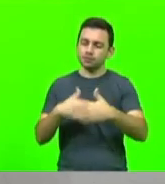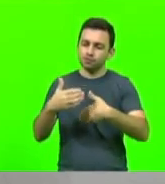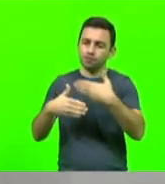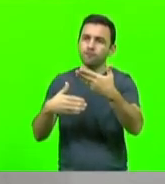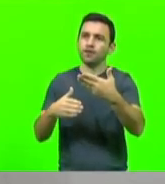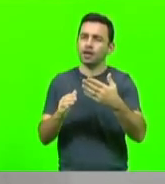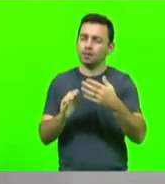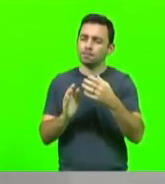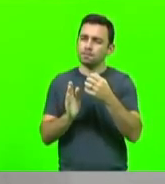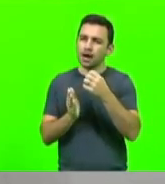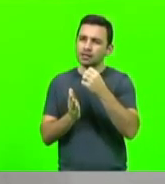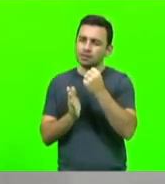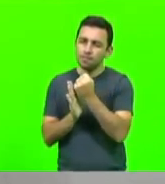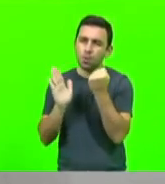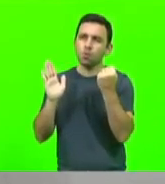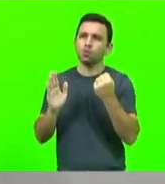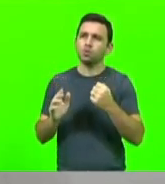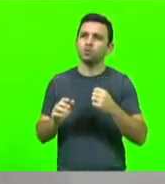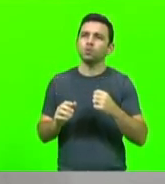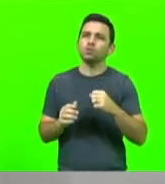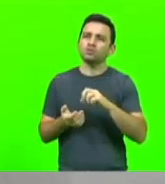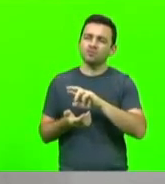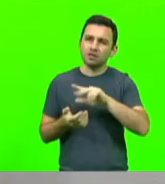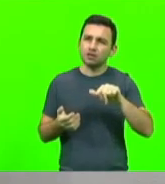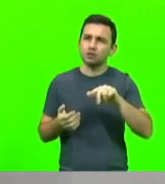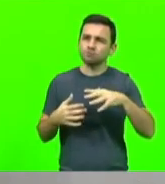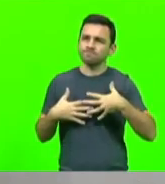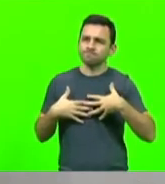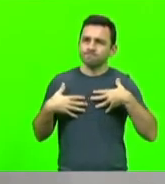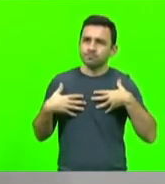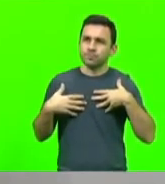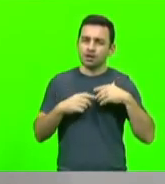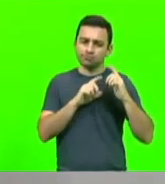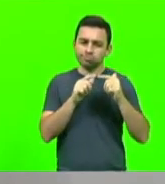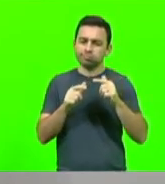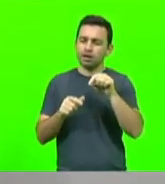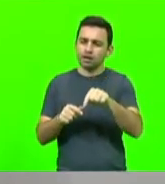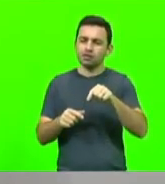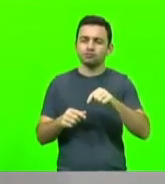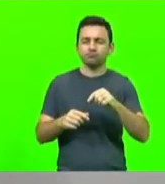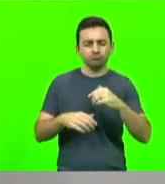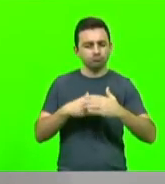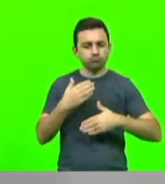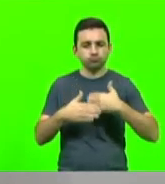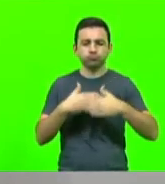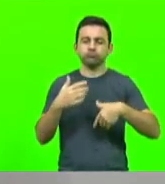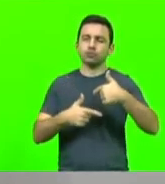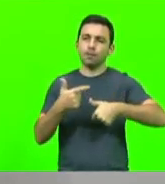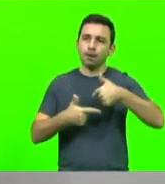patrimônio, para honrar a maior tradição de Joinville, que é de gerar riquezas, gerar empregos.